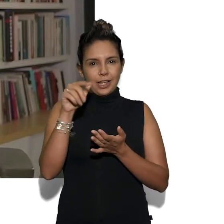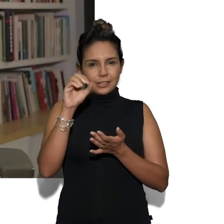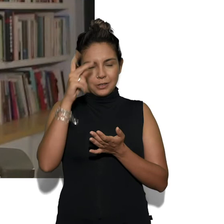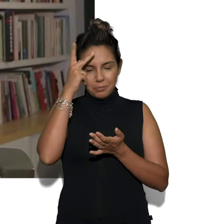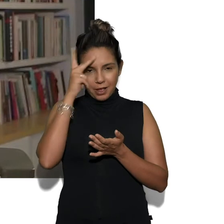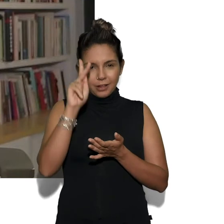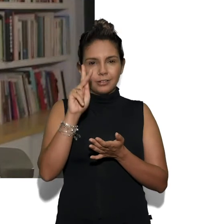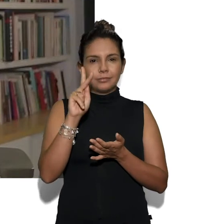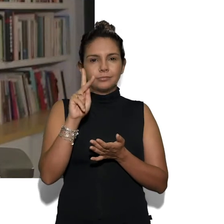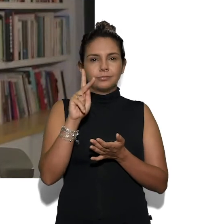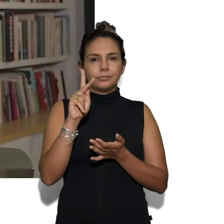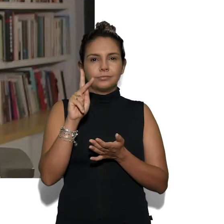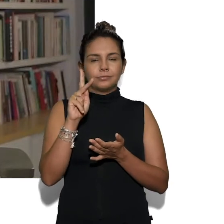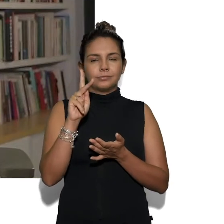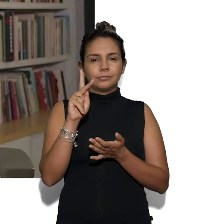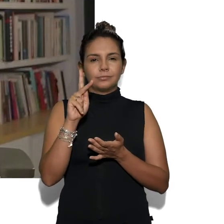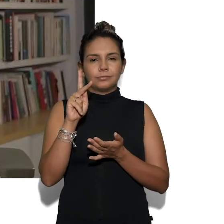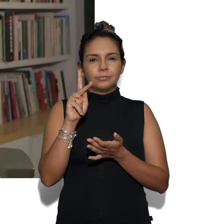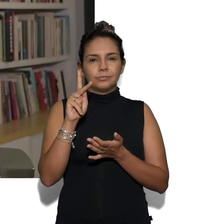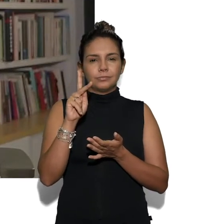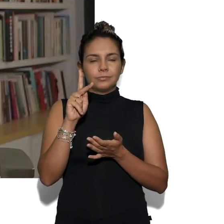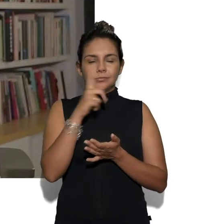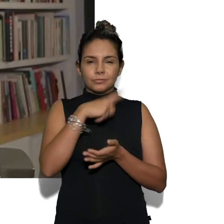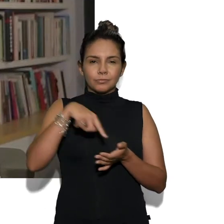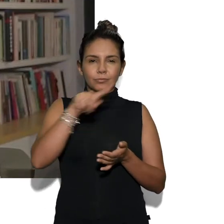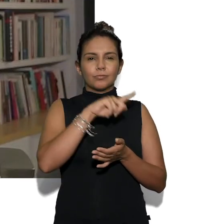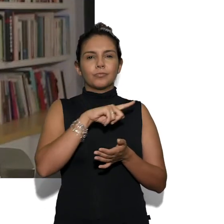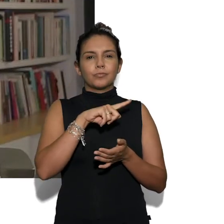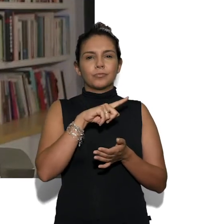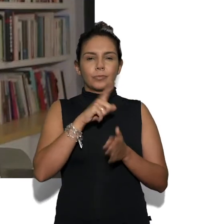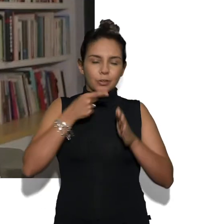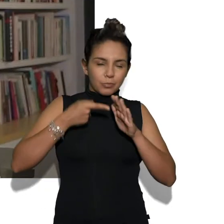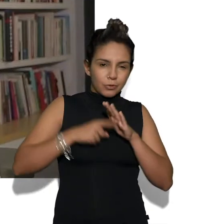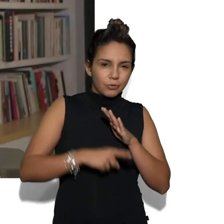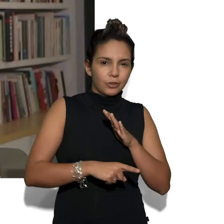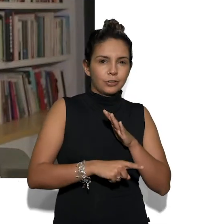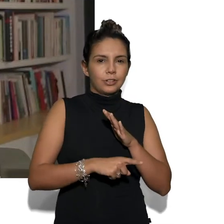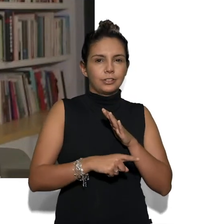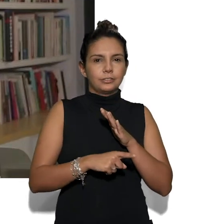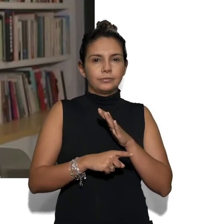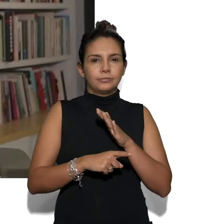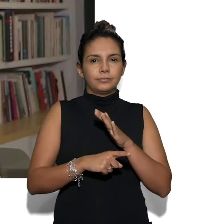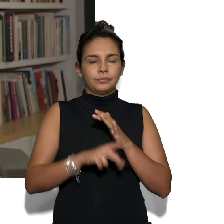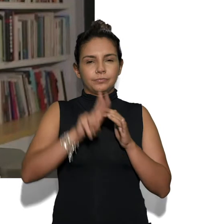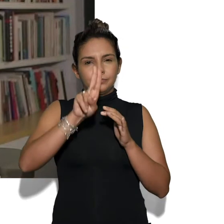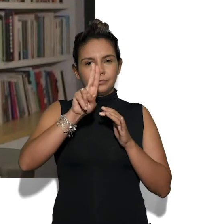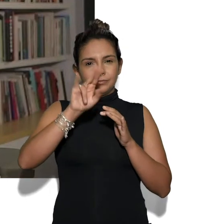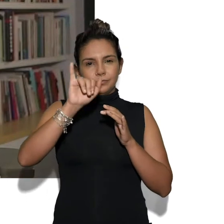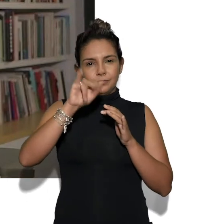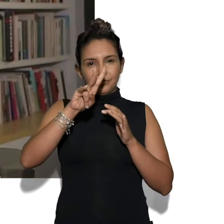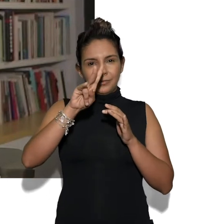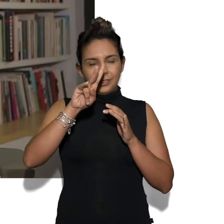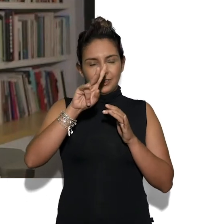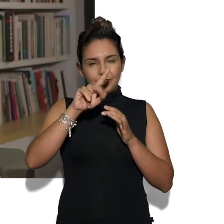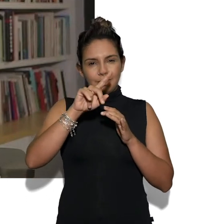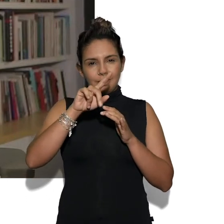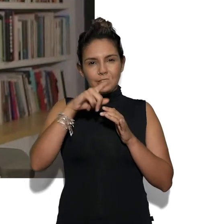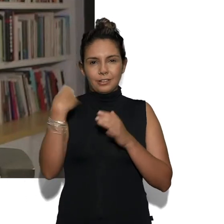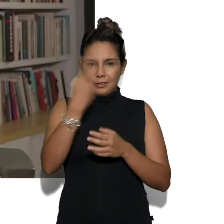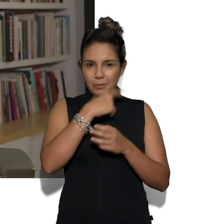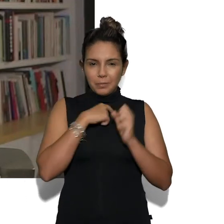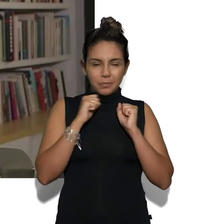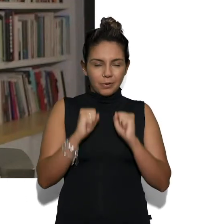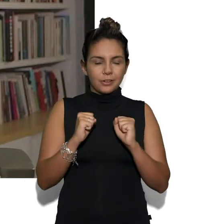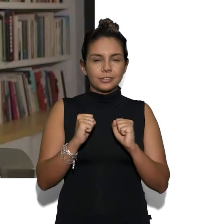para auscultar as coisas na sua profunda universalidade, naquilo que nos